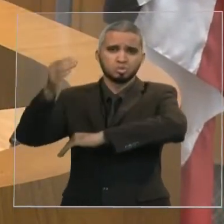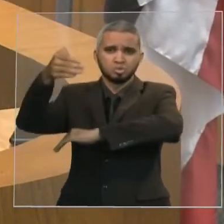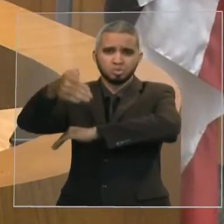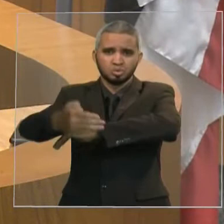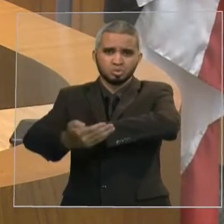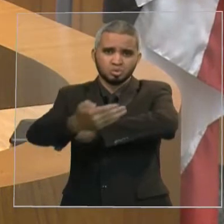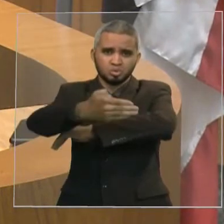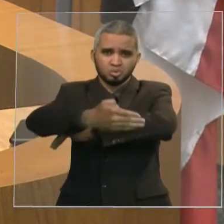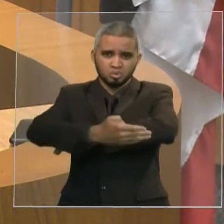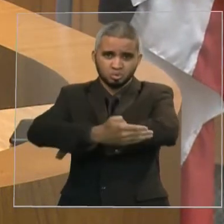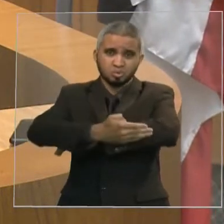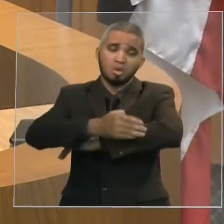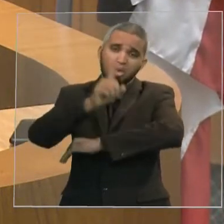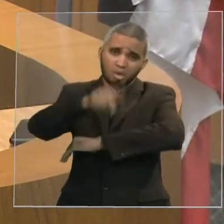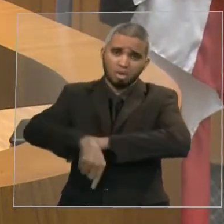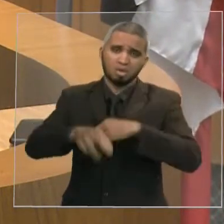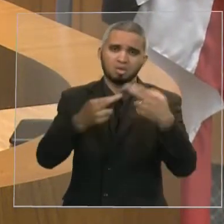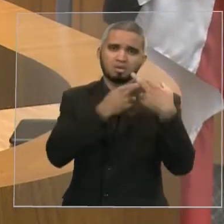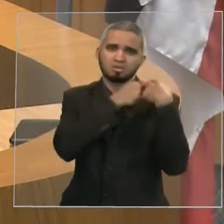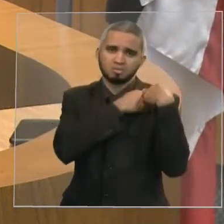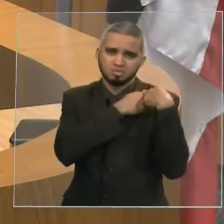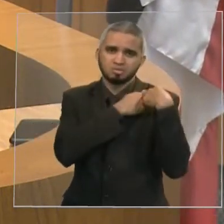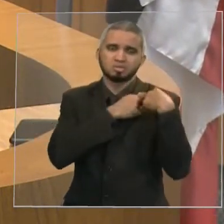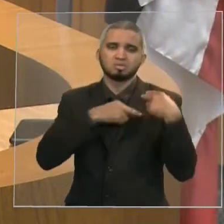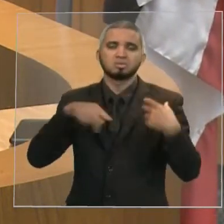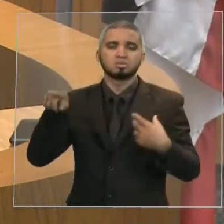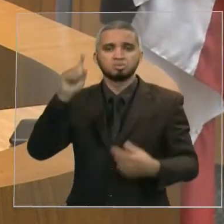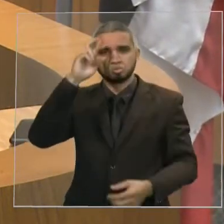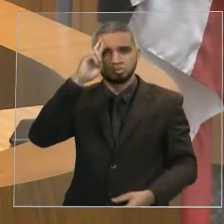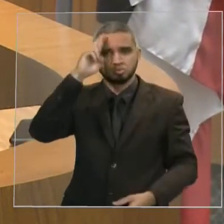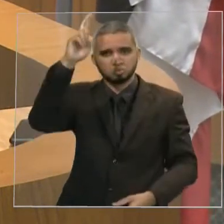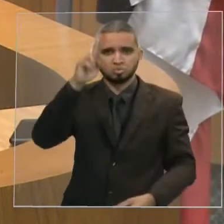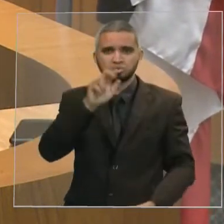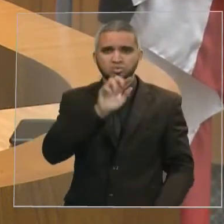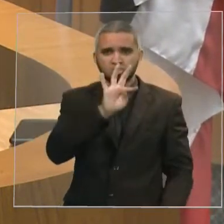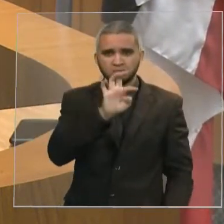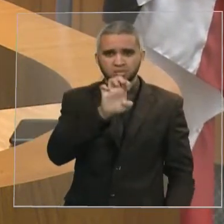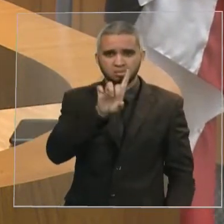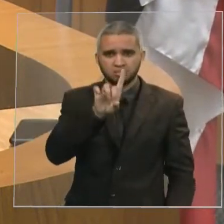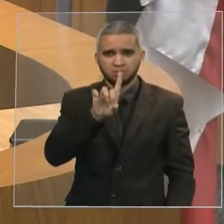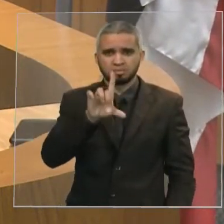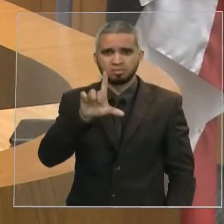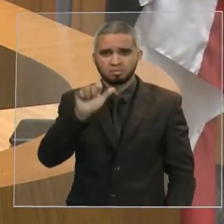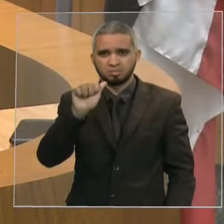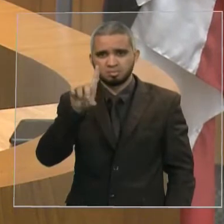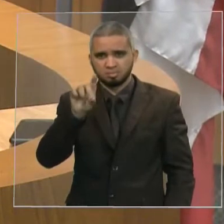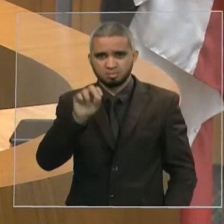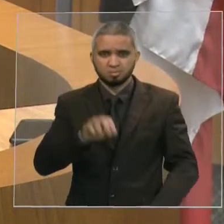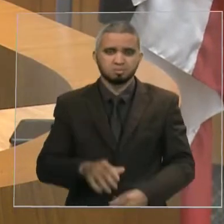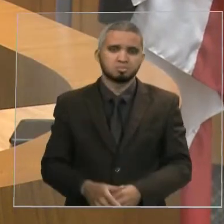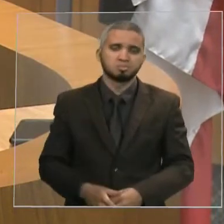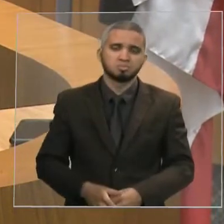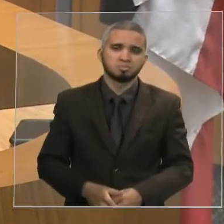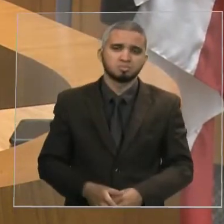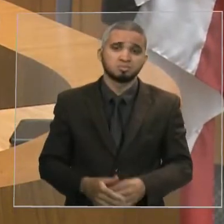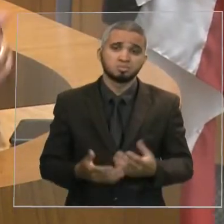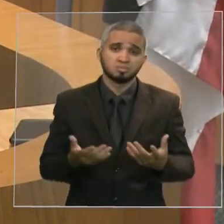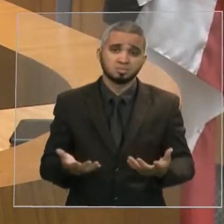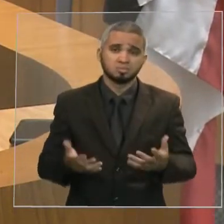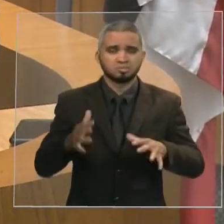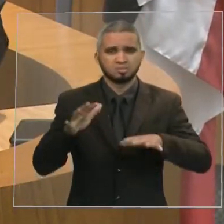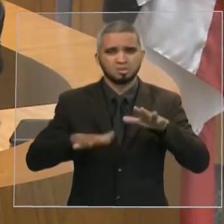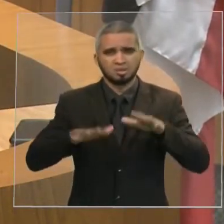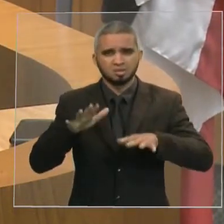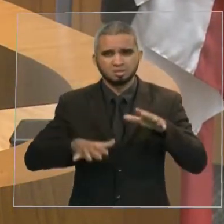gestão, de responsabilidade implantada pela atual gestão. Portanto, às vezes,